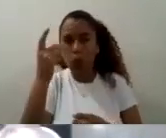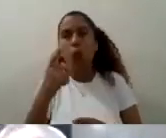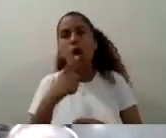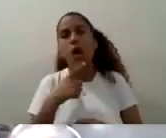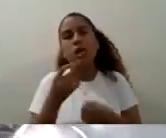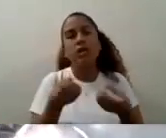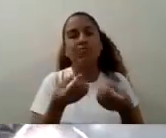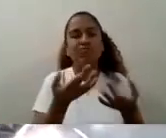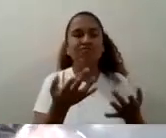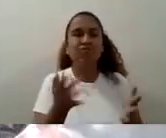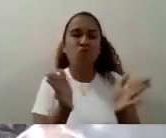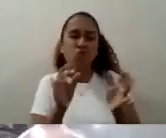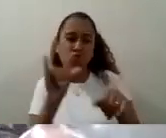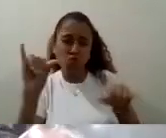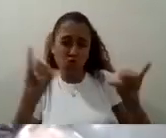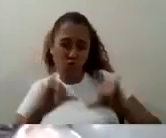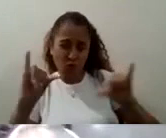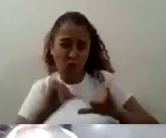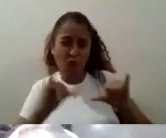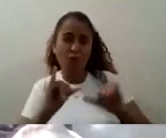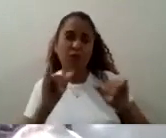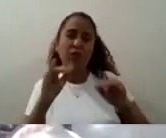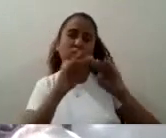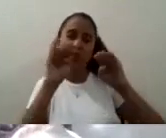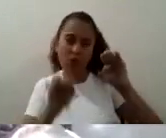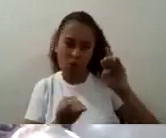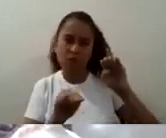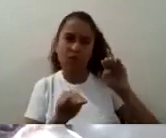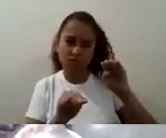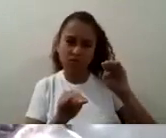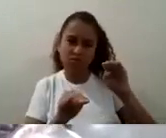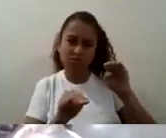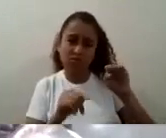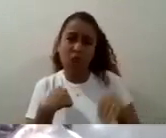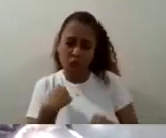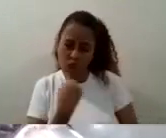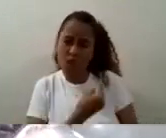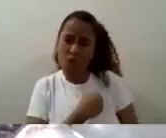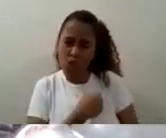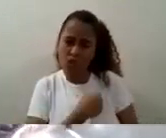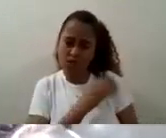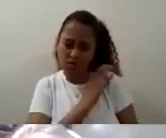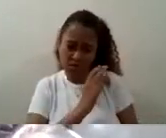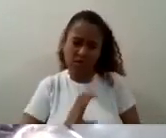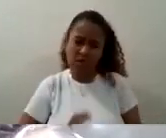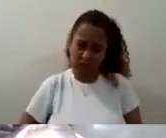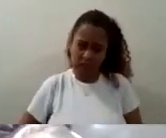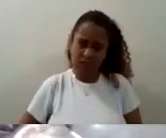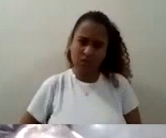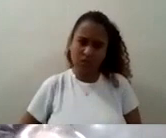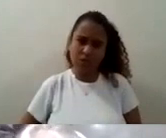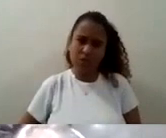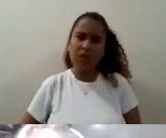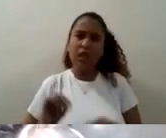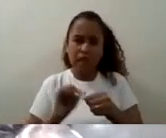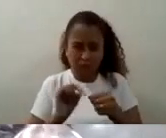das desigualdades? Afinal de contas, nós, cristãos e cristãs, estamos fazendo uma